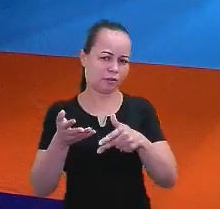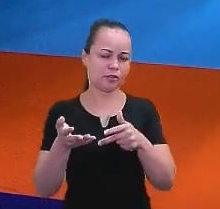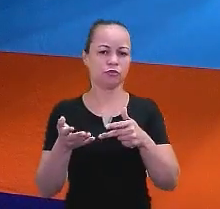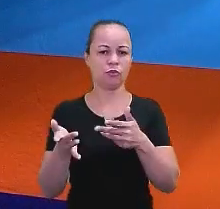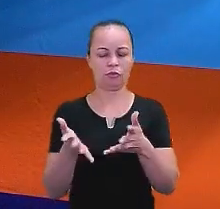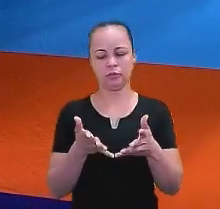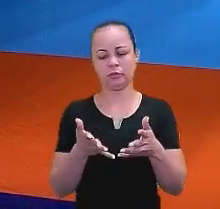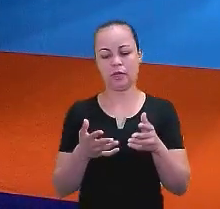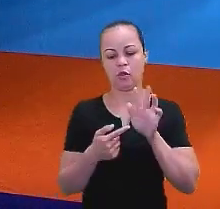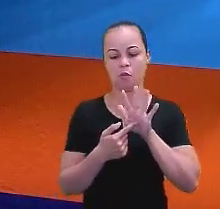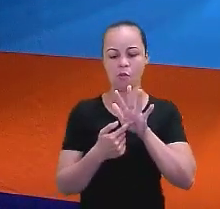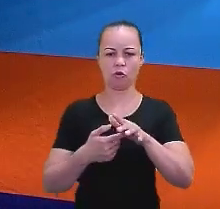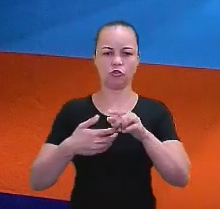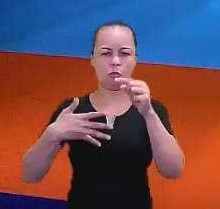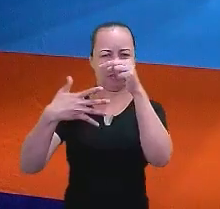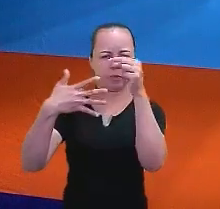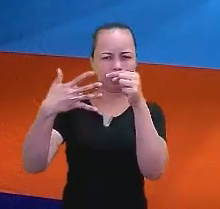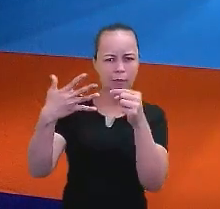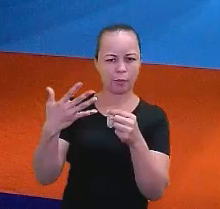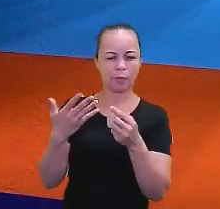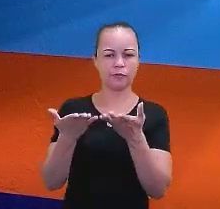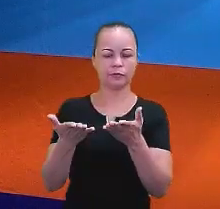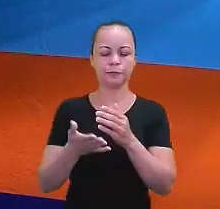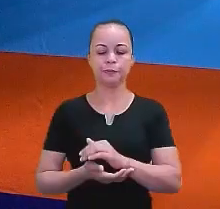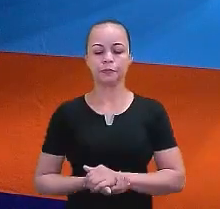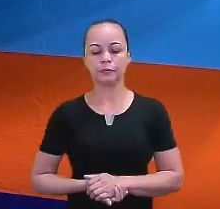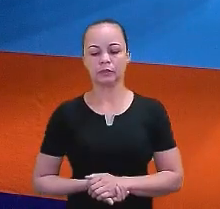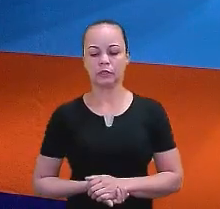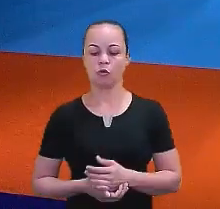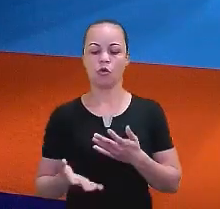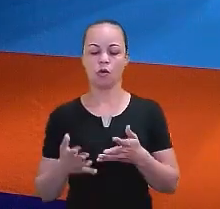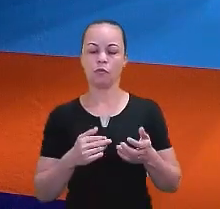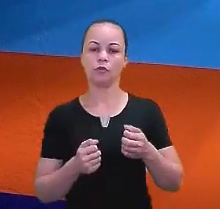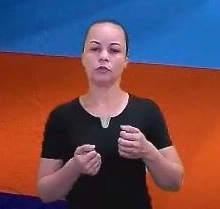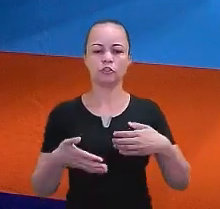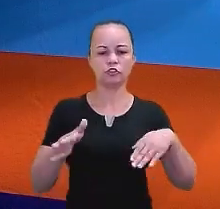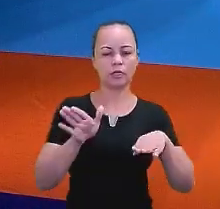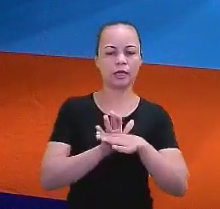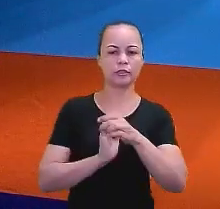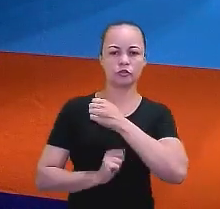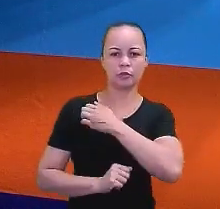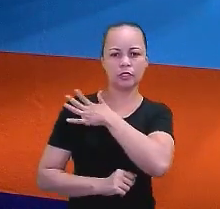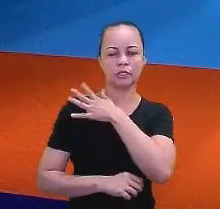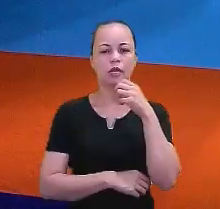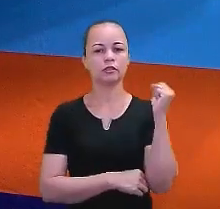alguns pontos, como a chegada dos militares ao poder.